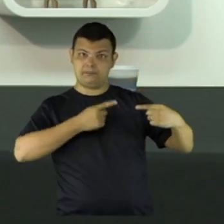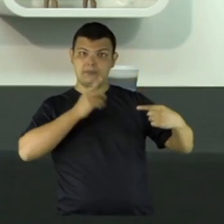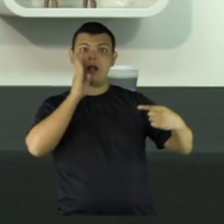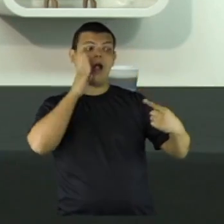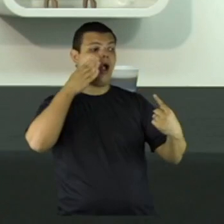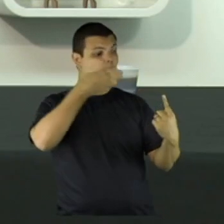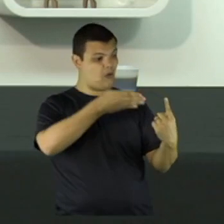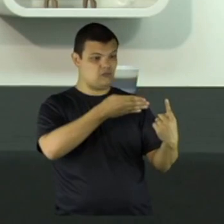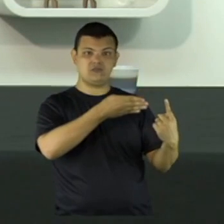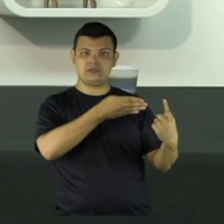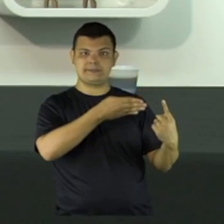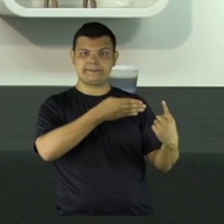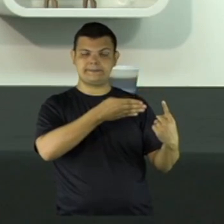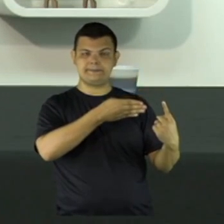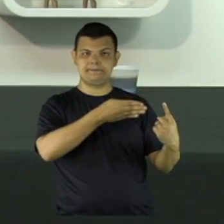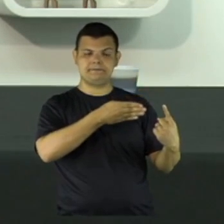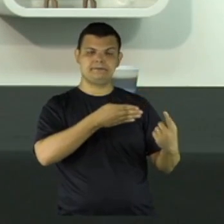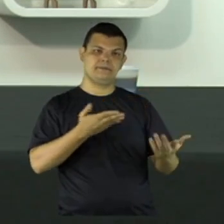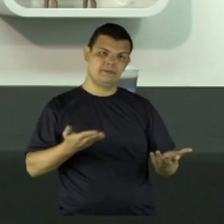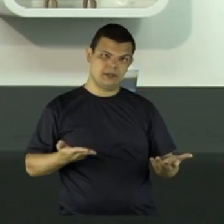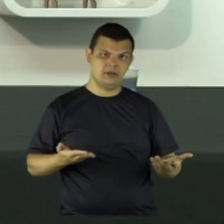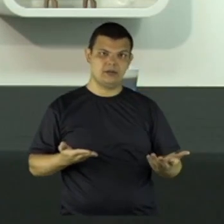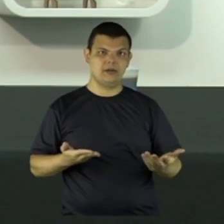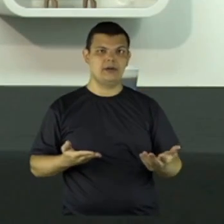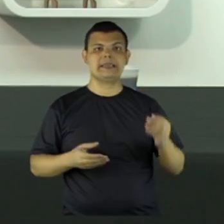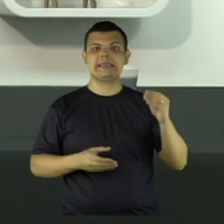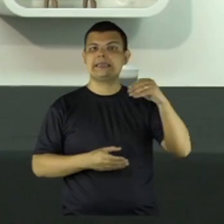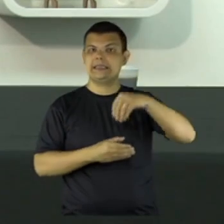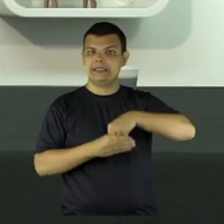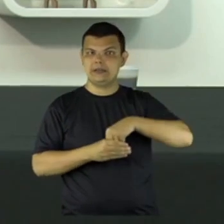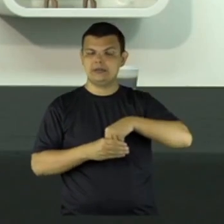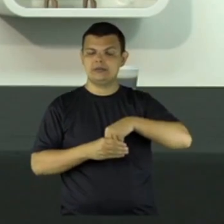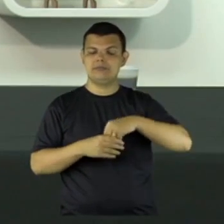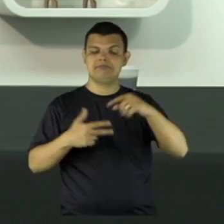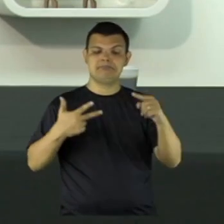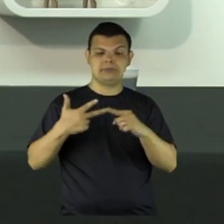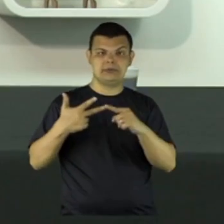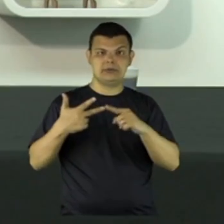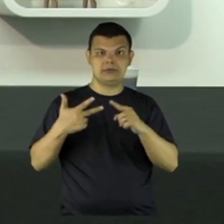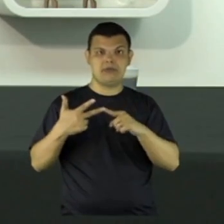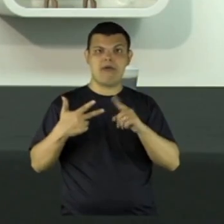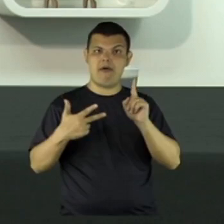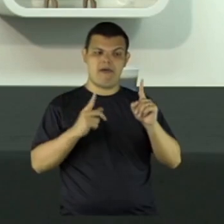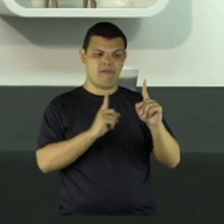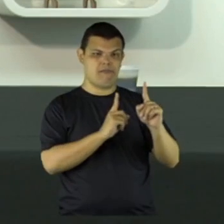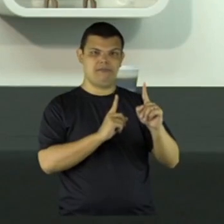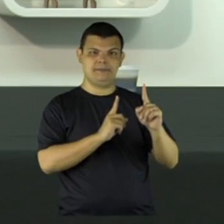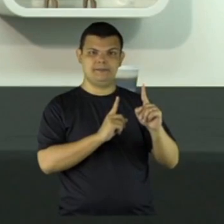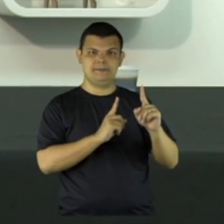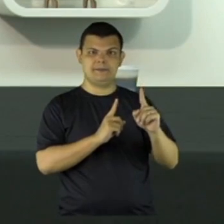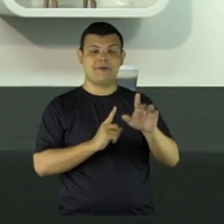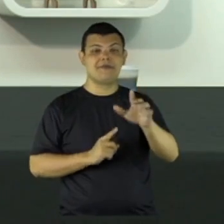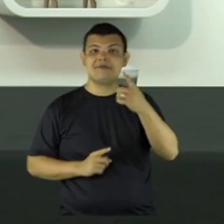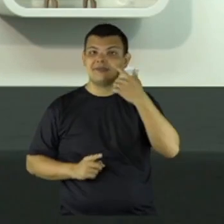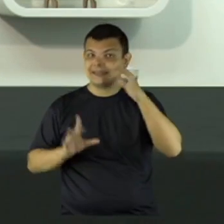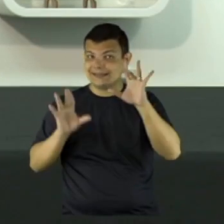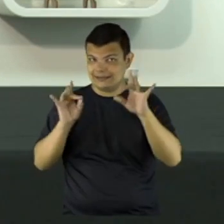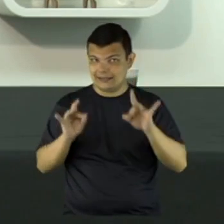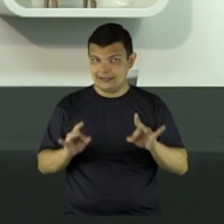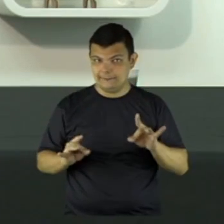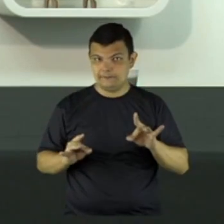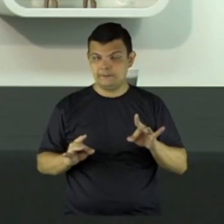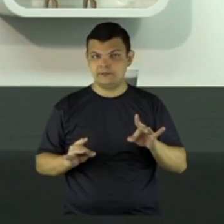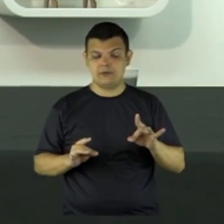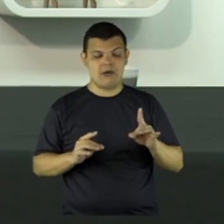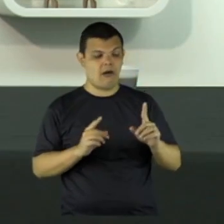Então, dentro desse princípio, o seu alvo é o seu próprio oponente. E olha só que detalhe, o